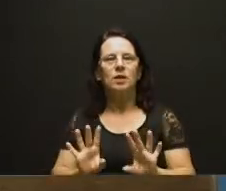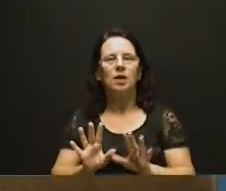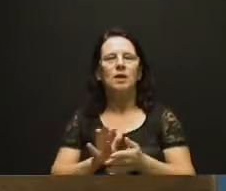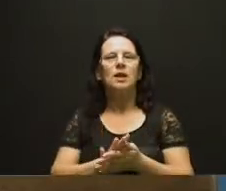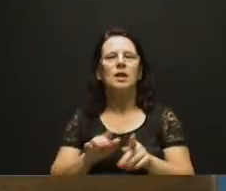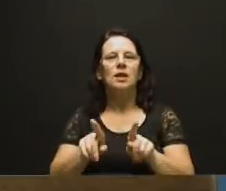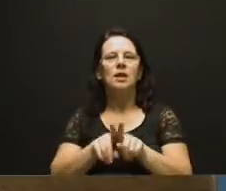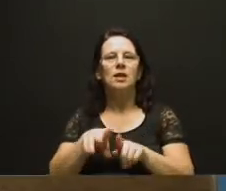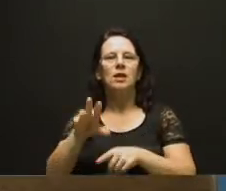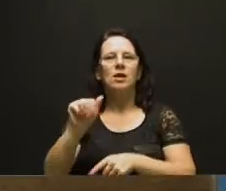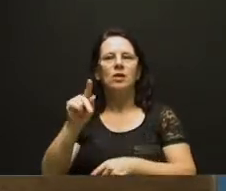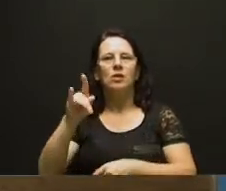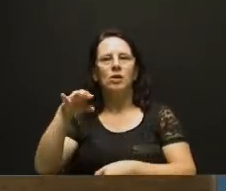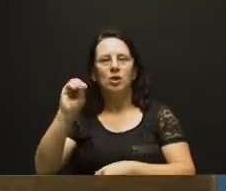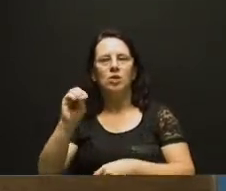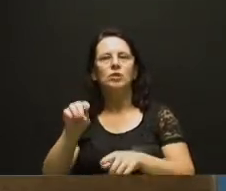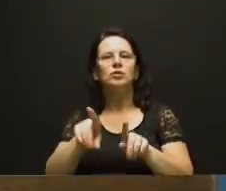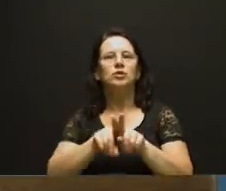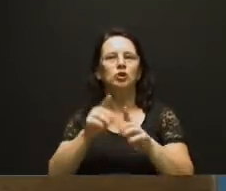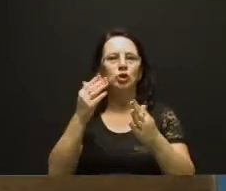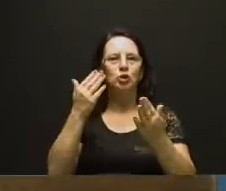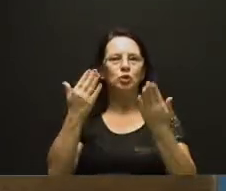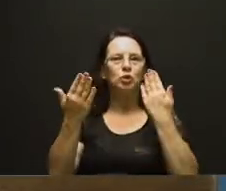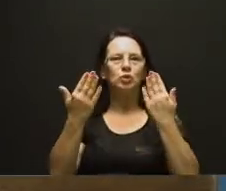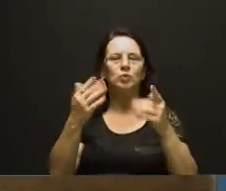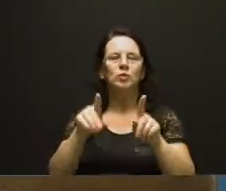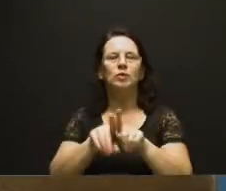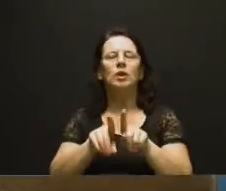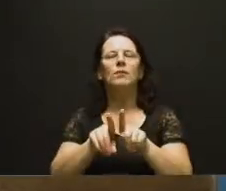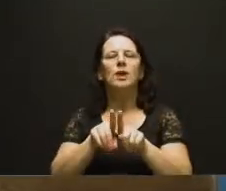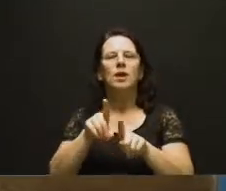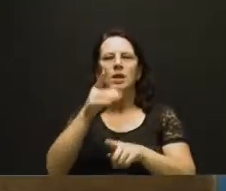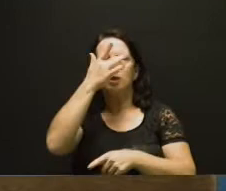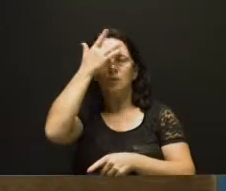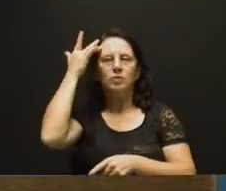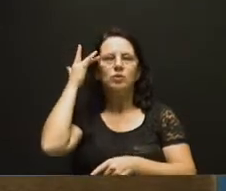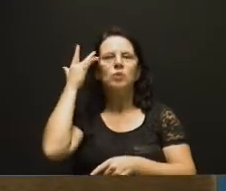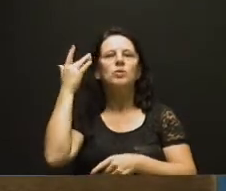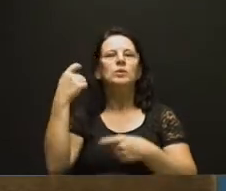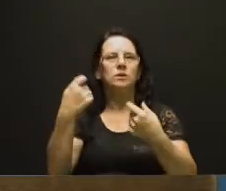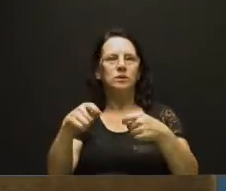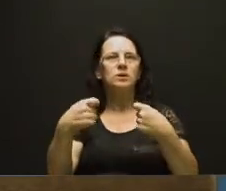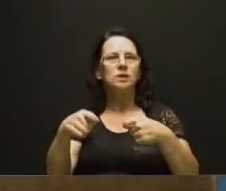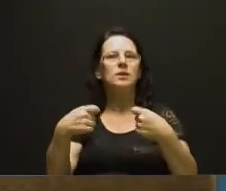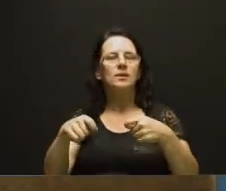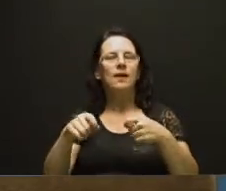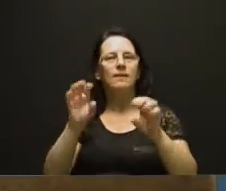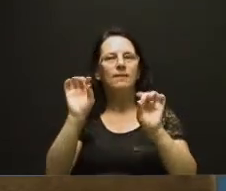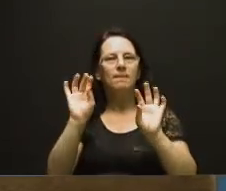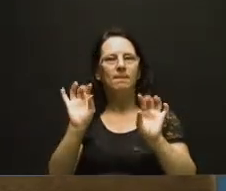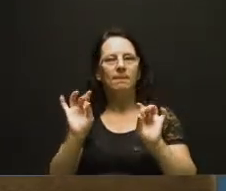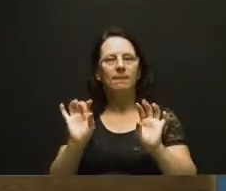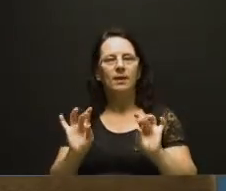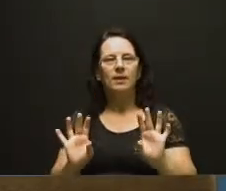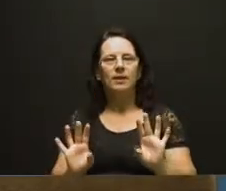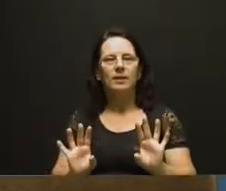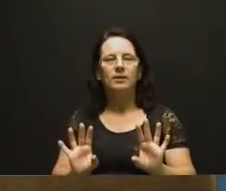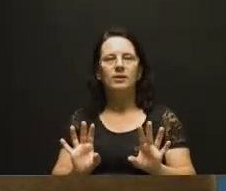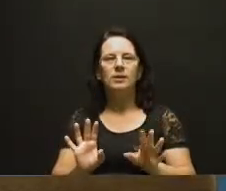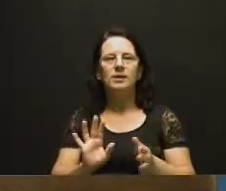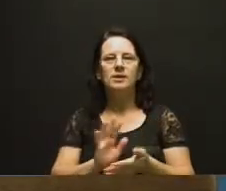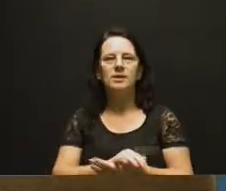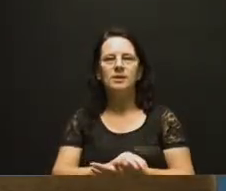o autismo autismo e as pessoas também com suas necessidades especiais então gostaria de